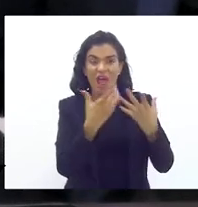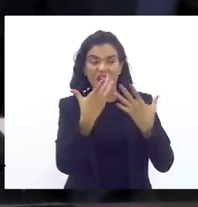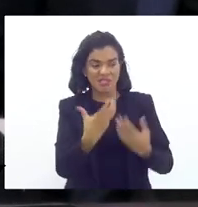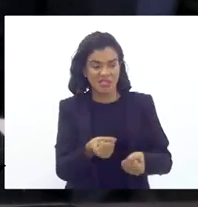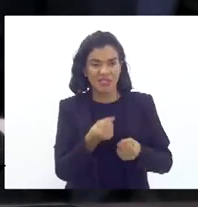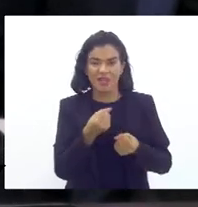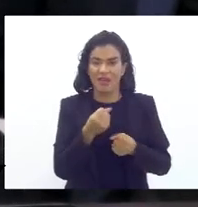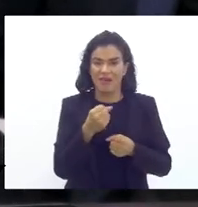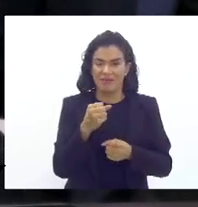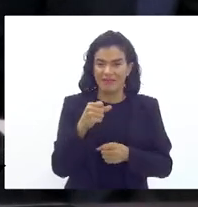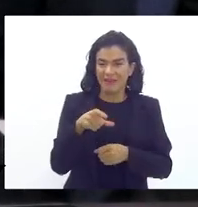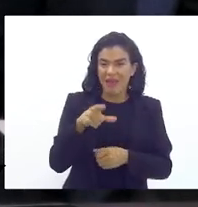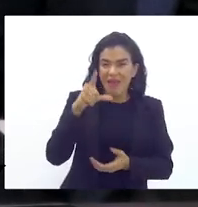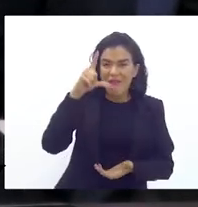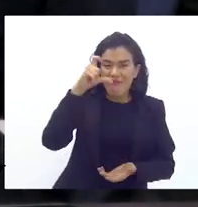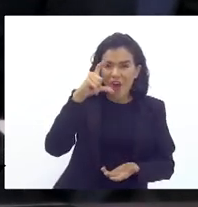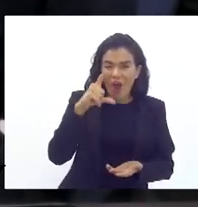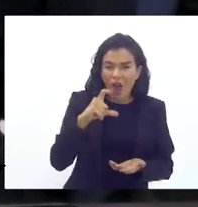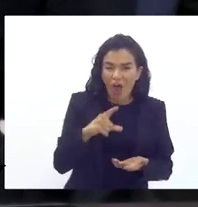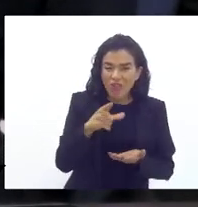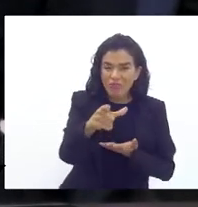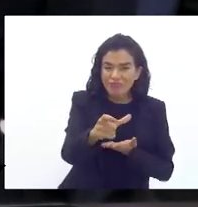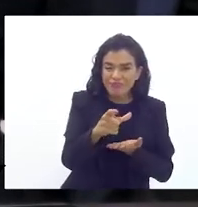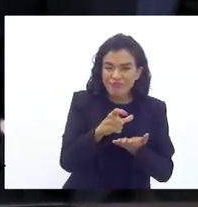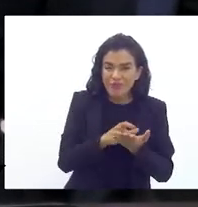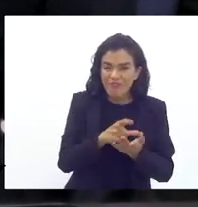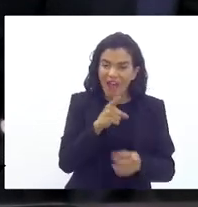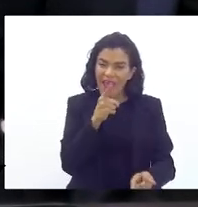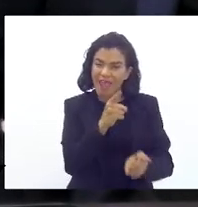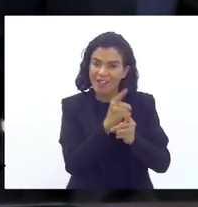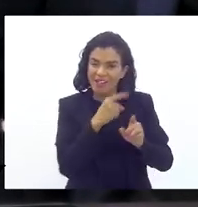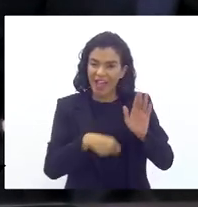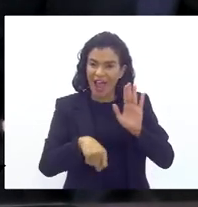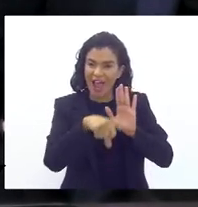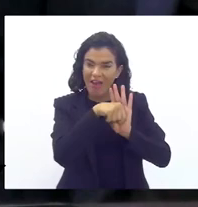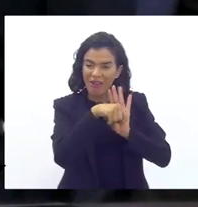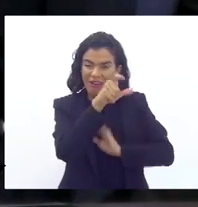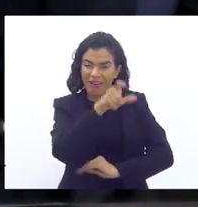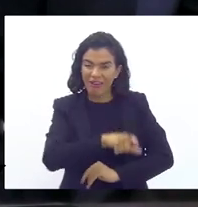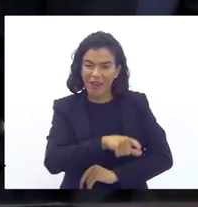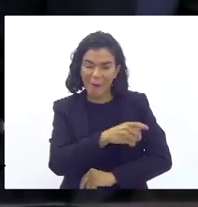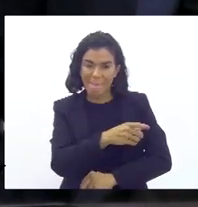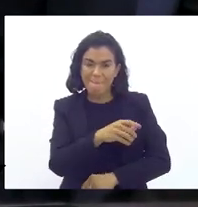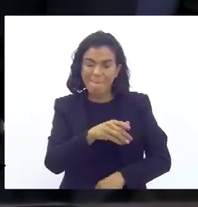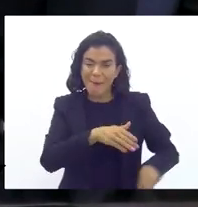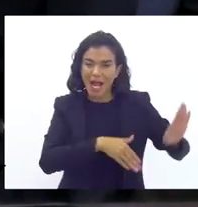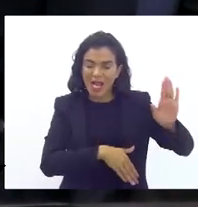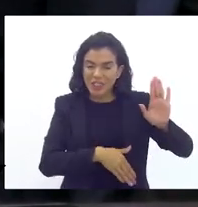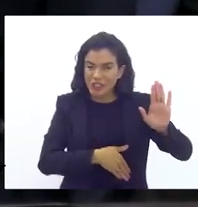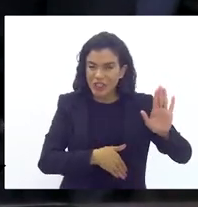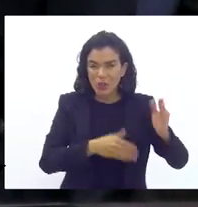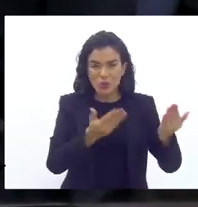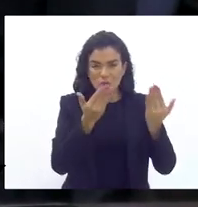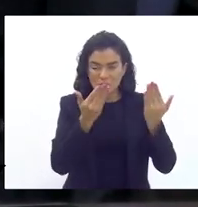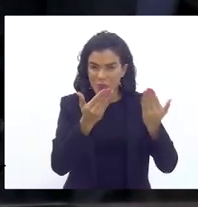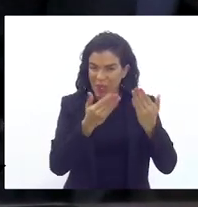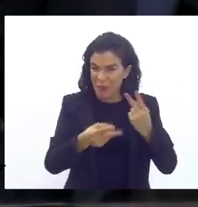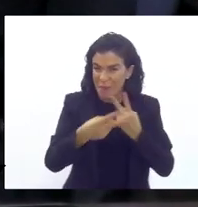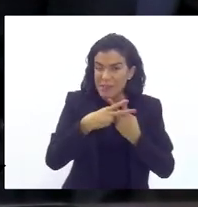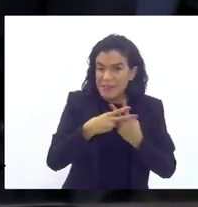fotográfico como única peça de levar alguém para prisão é